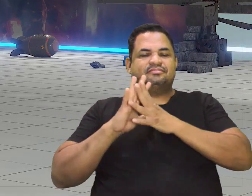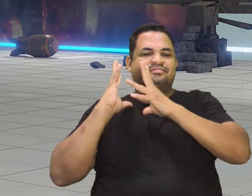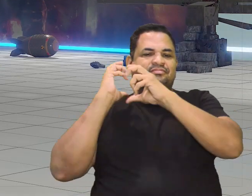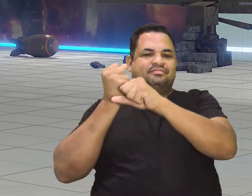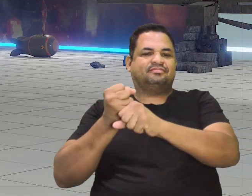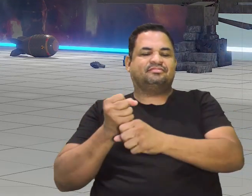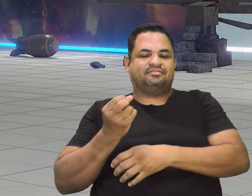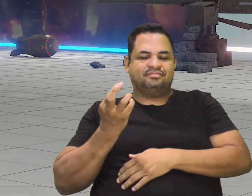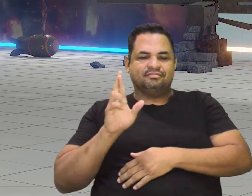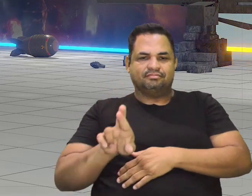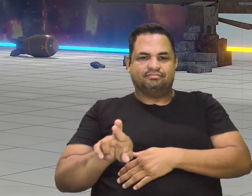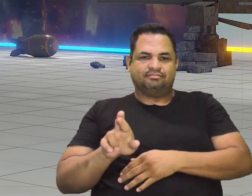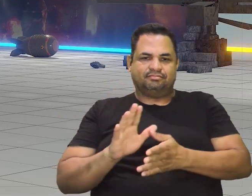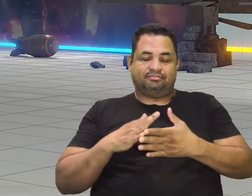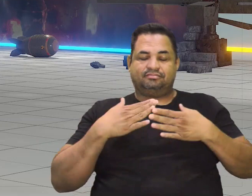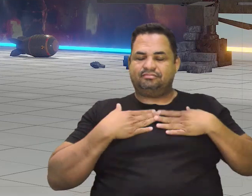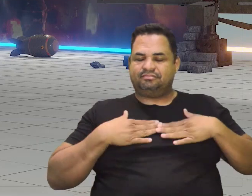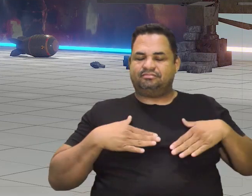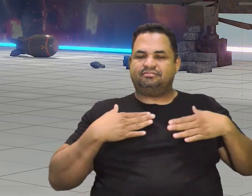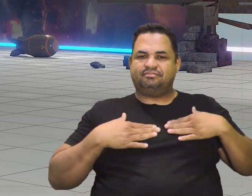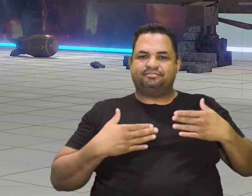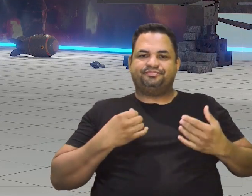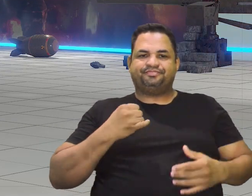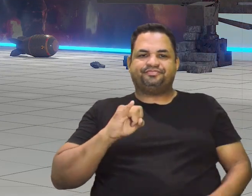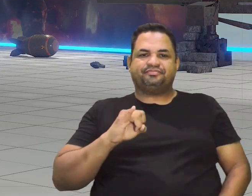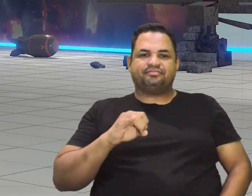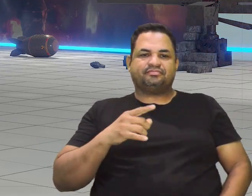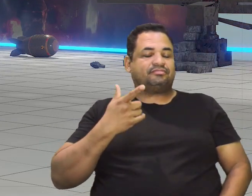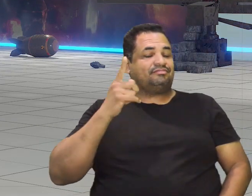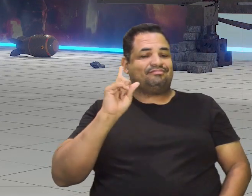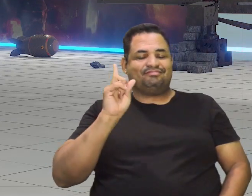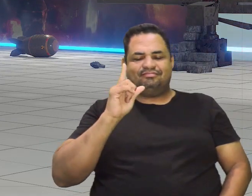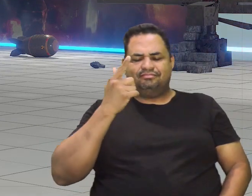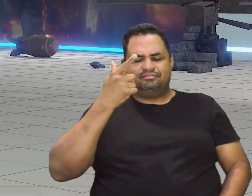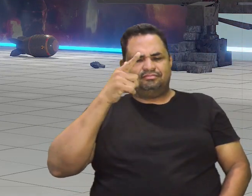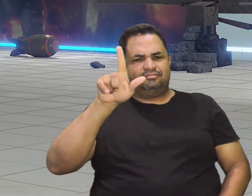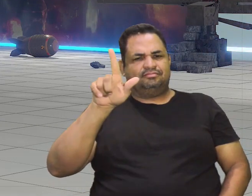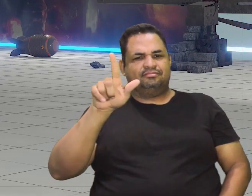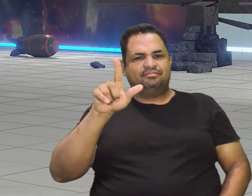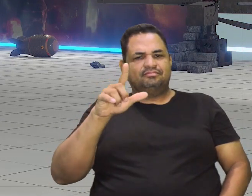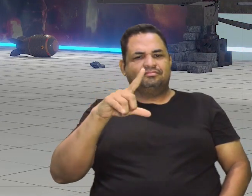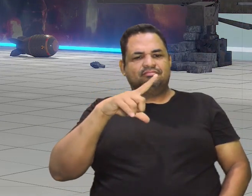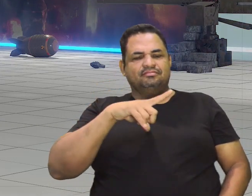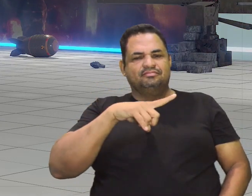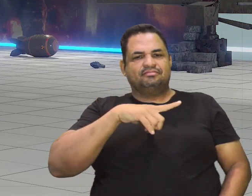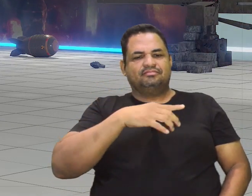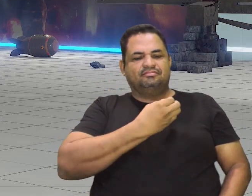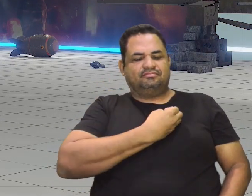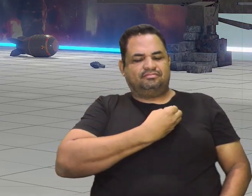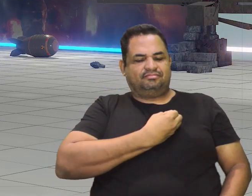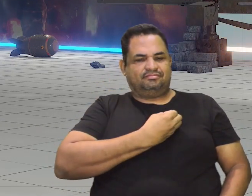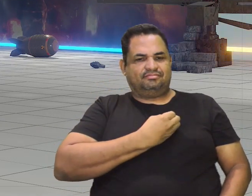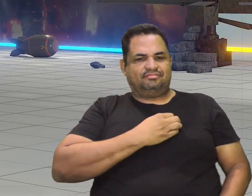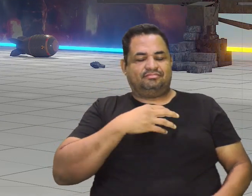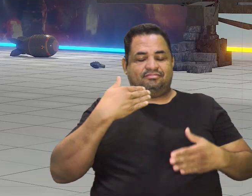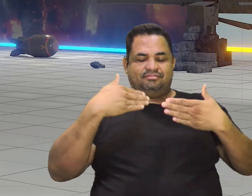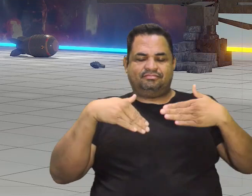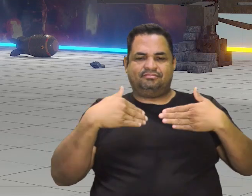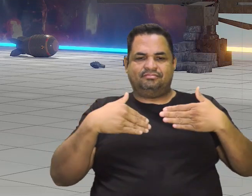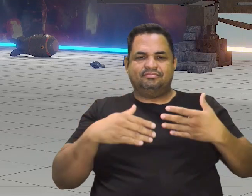recuperação. Relaxa. Se você não conseguiu obter boas notas da